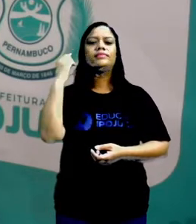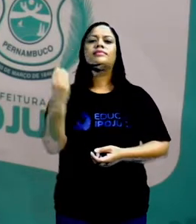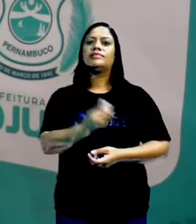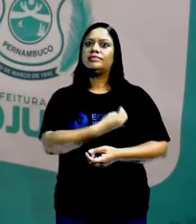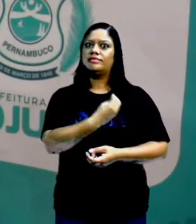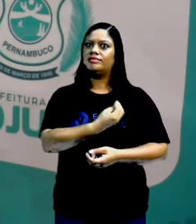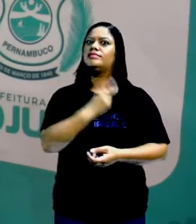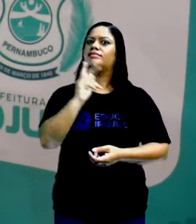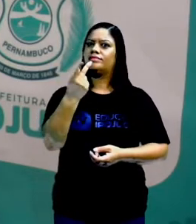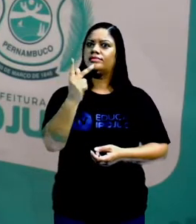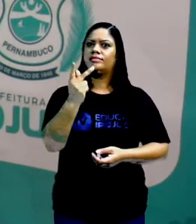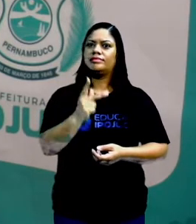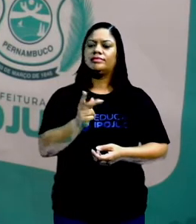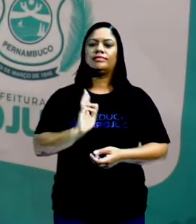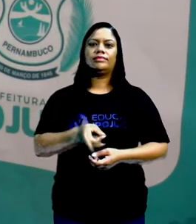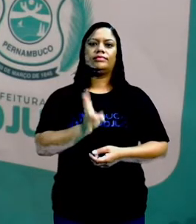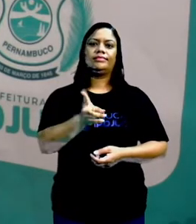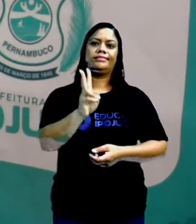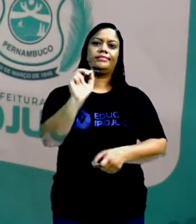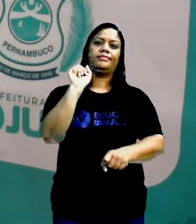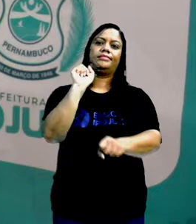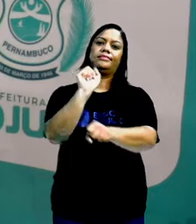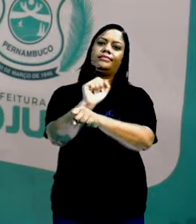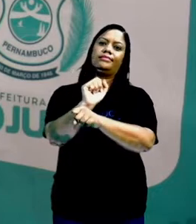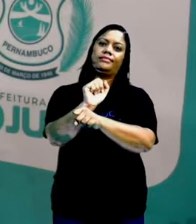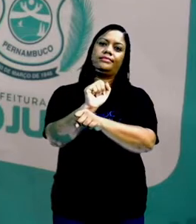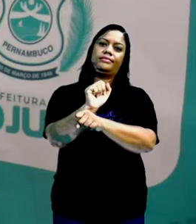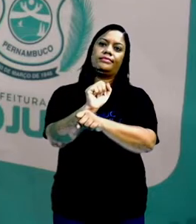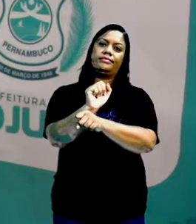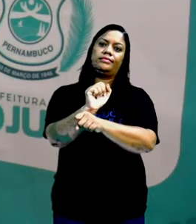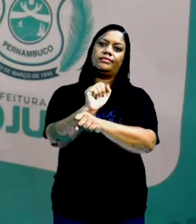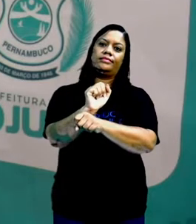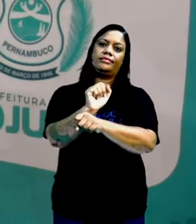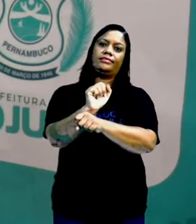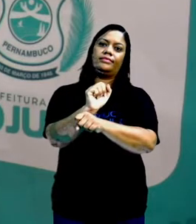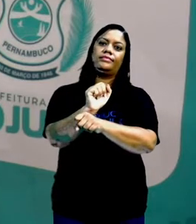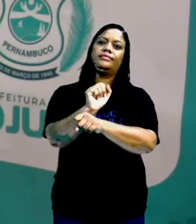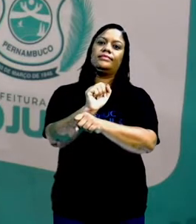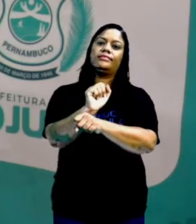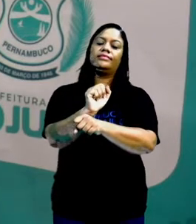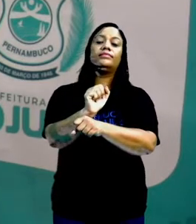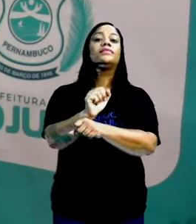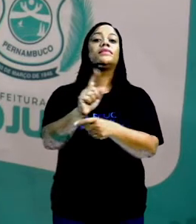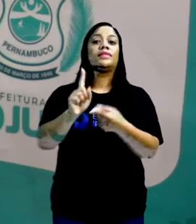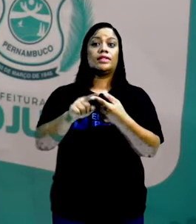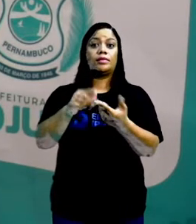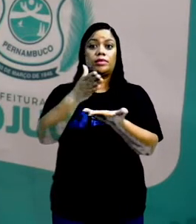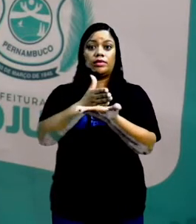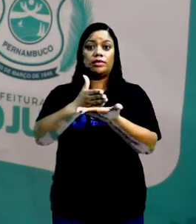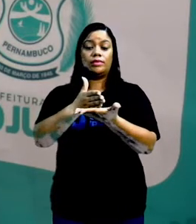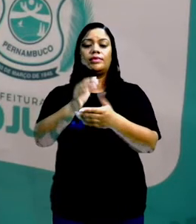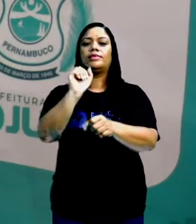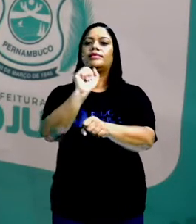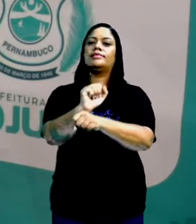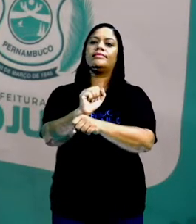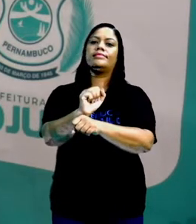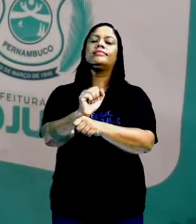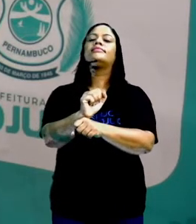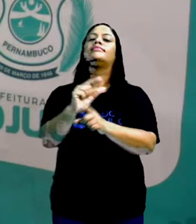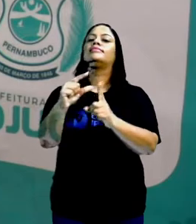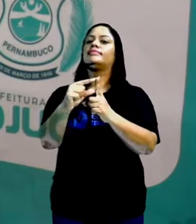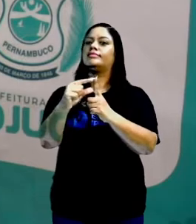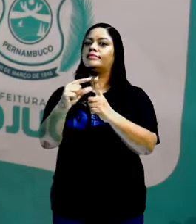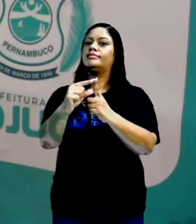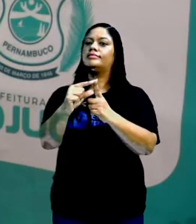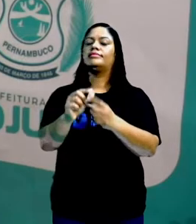da letra H, o tempo todinho lá assim, ó, na frente das palavras, ou também no meio das palavras lá, mudinho.